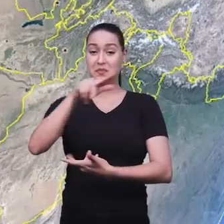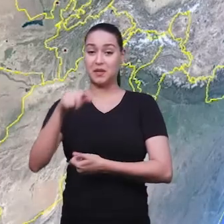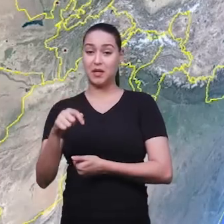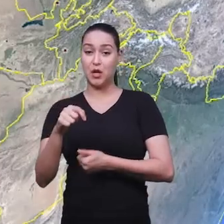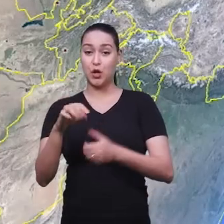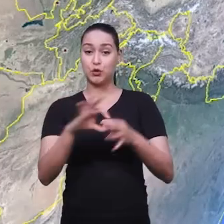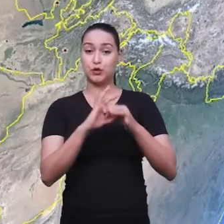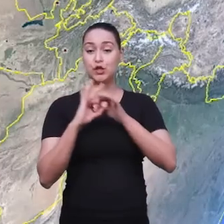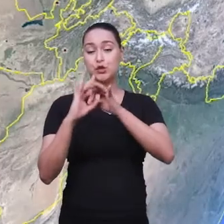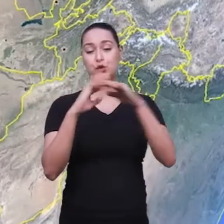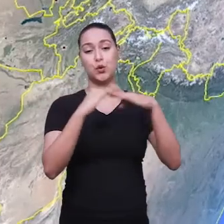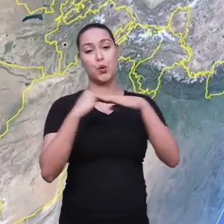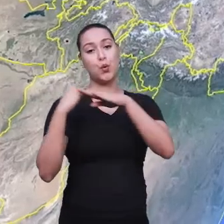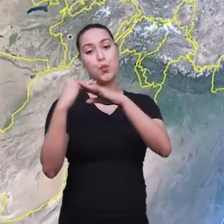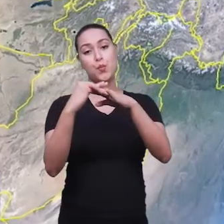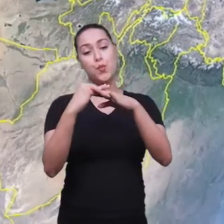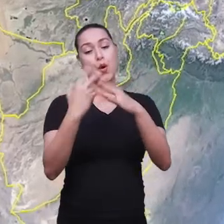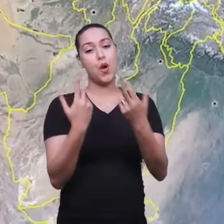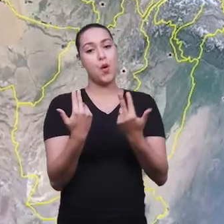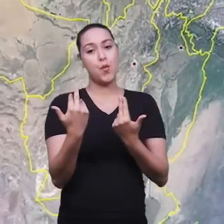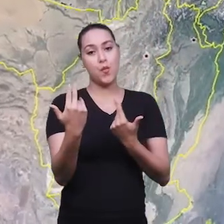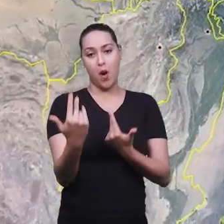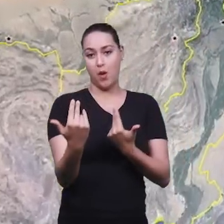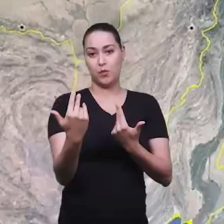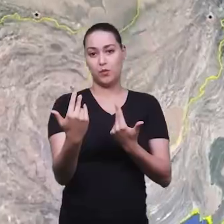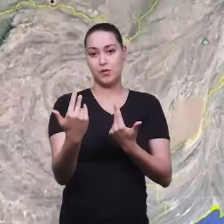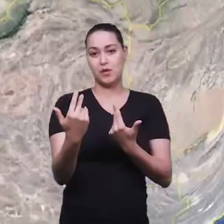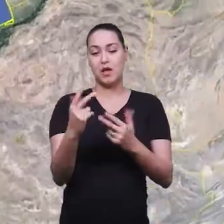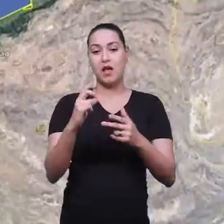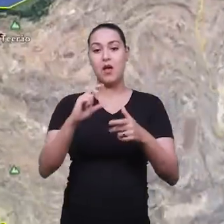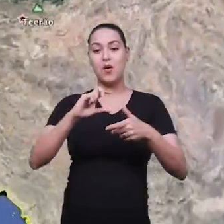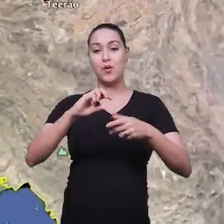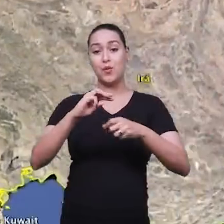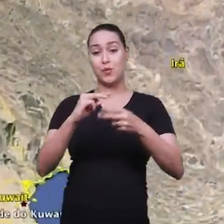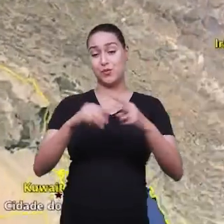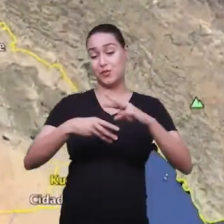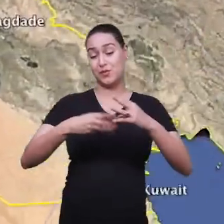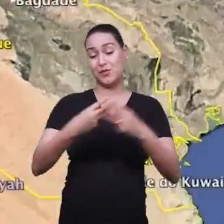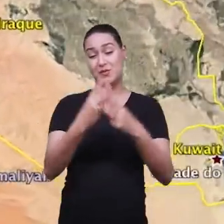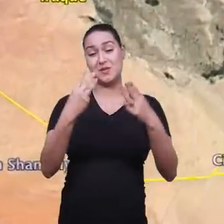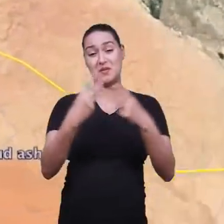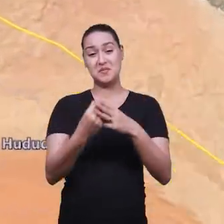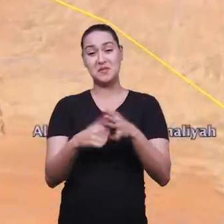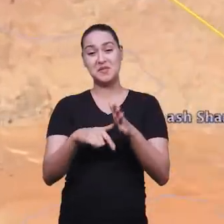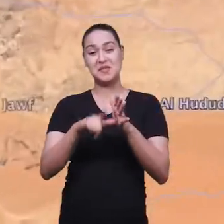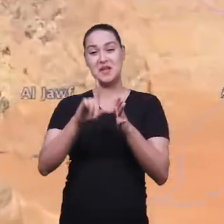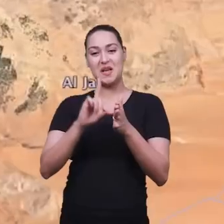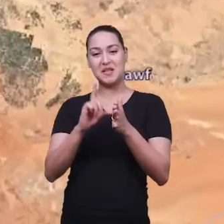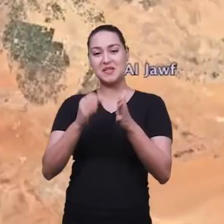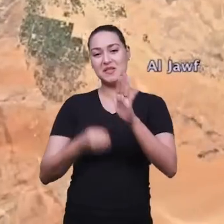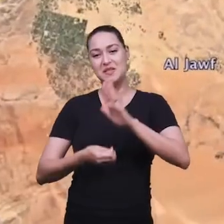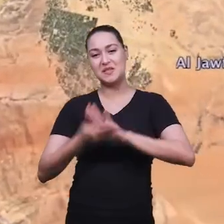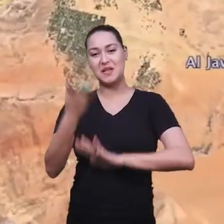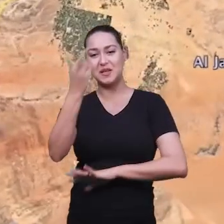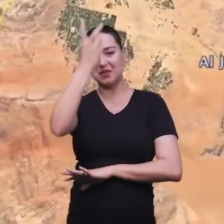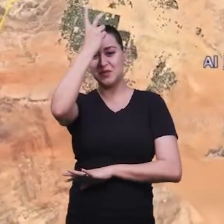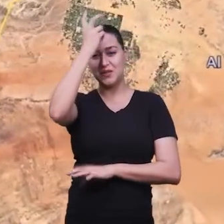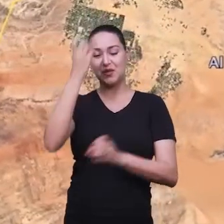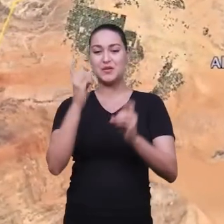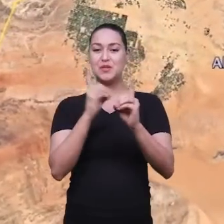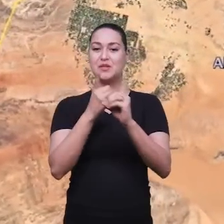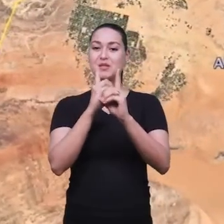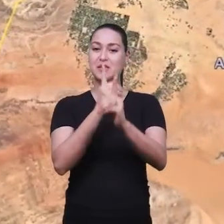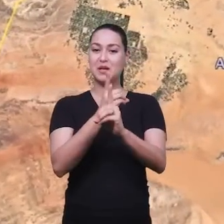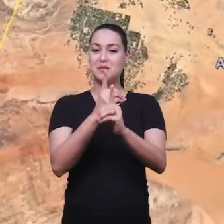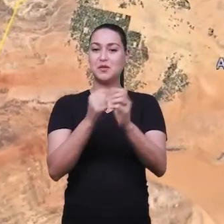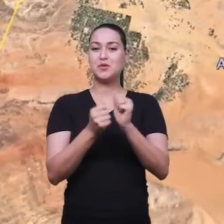um momento de unidade e comunhão, como viveram os hebreus na saída do Egito e os discípulos com o Senhor Jesus